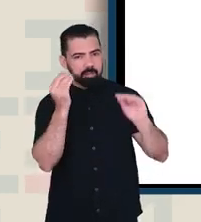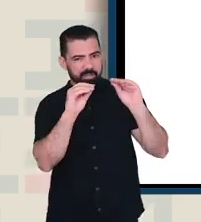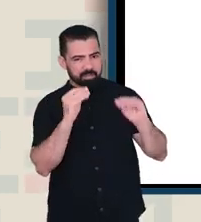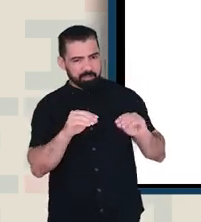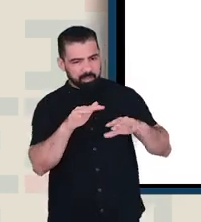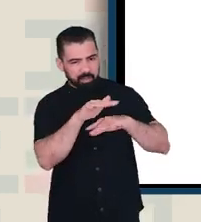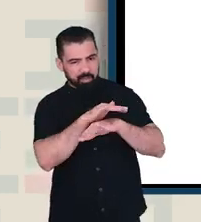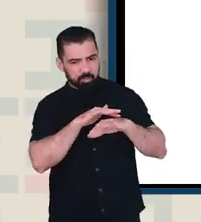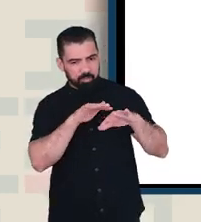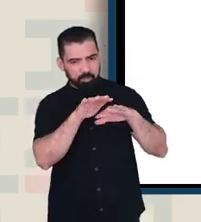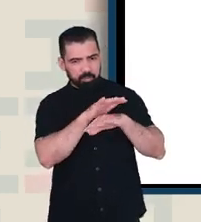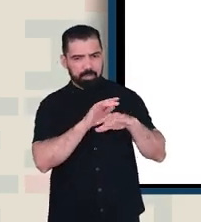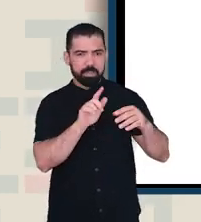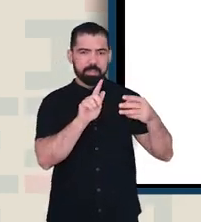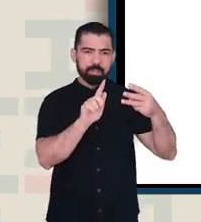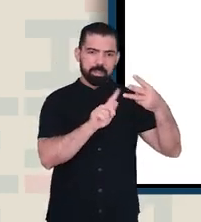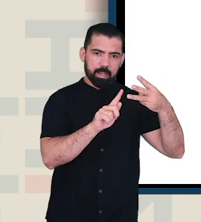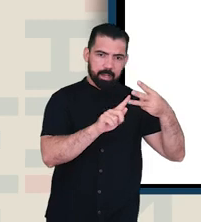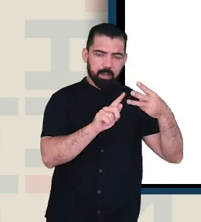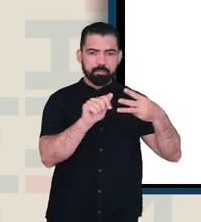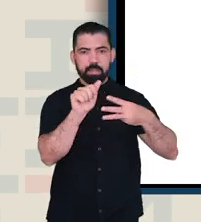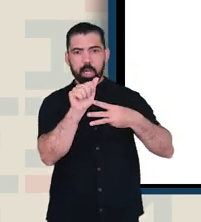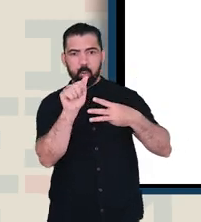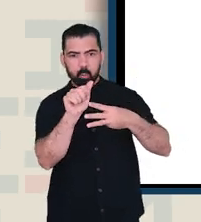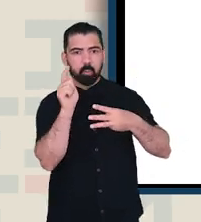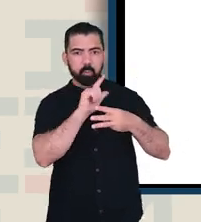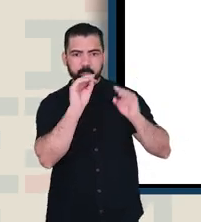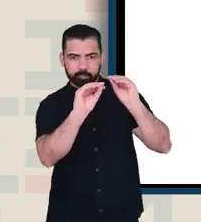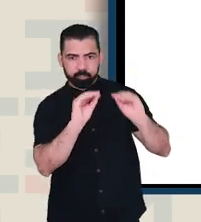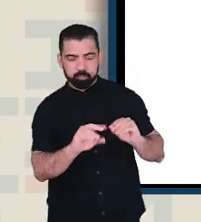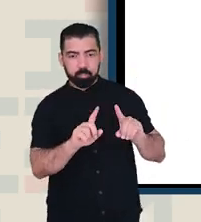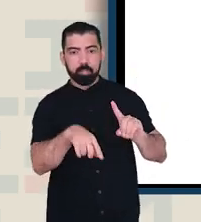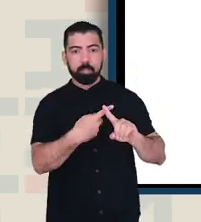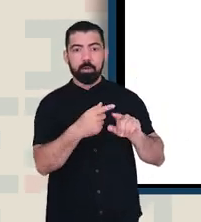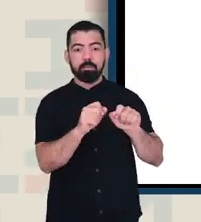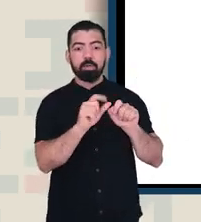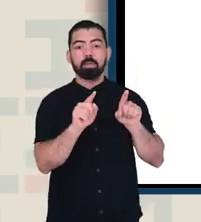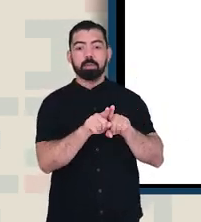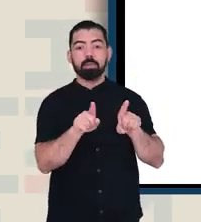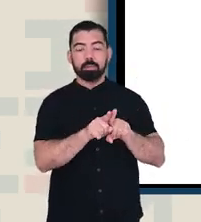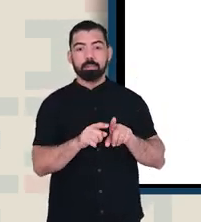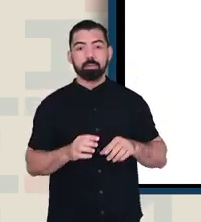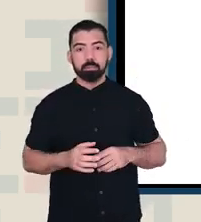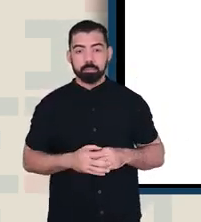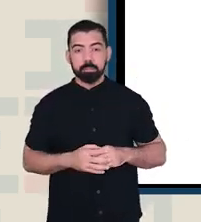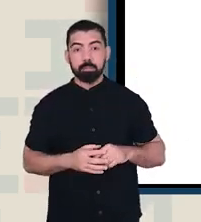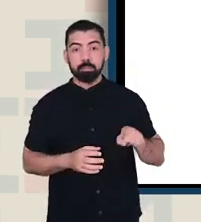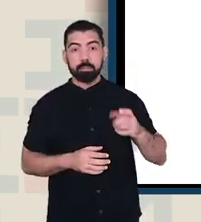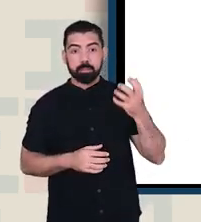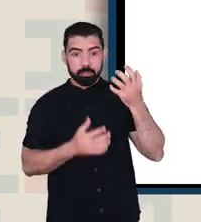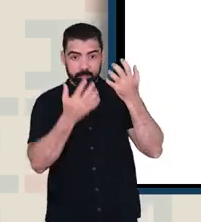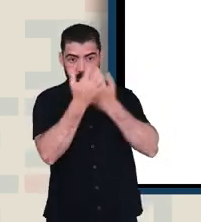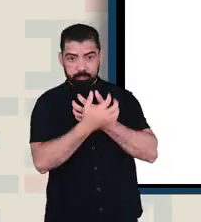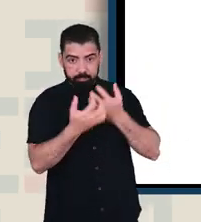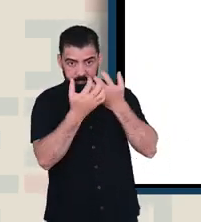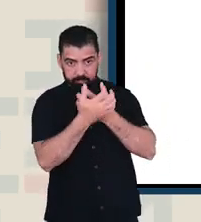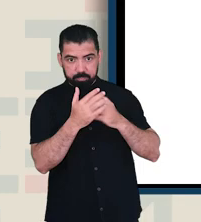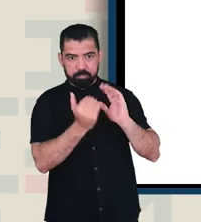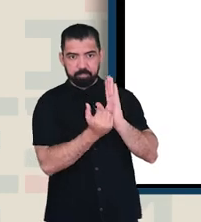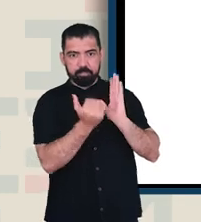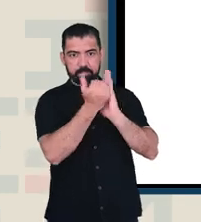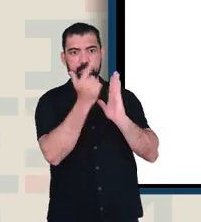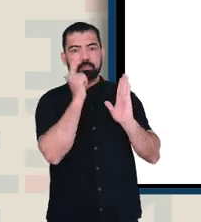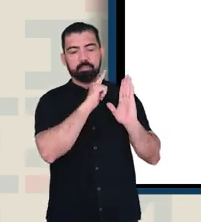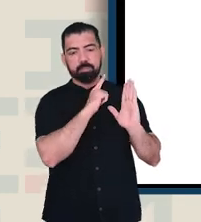o espaço no grave, no agudo, e fazendo crescer a música em intensidade, certo? Como se